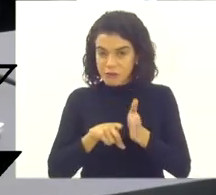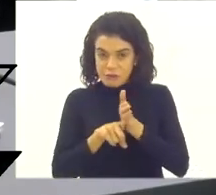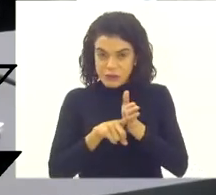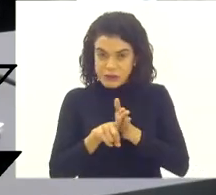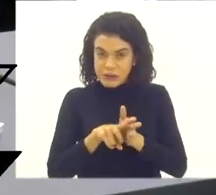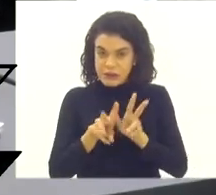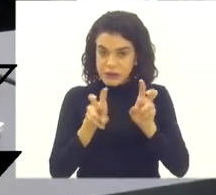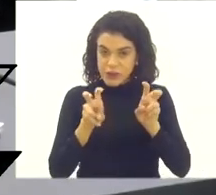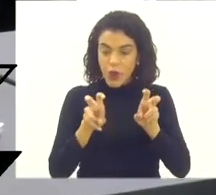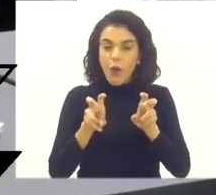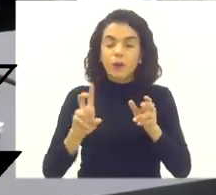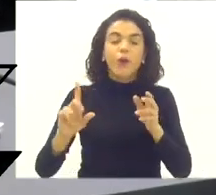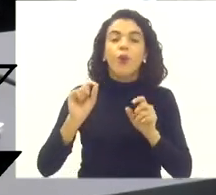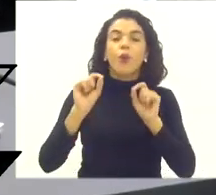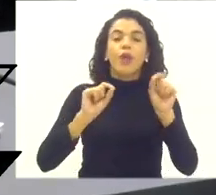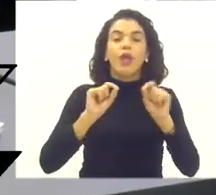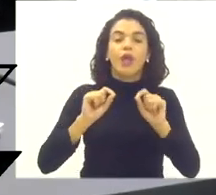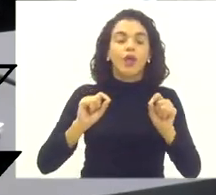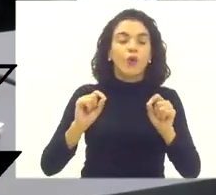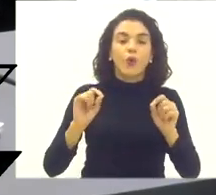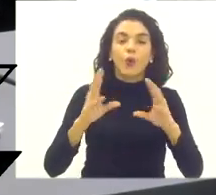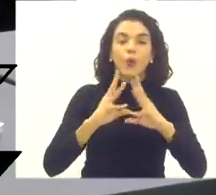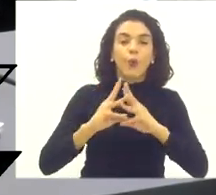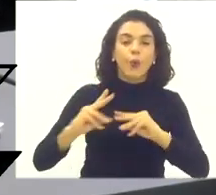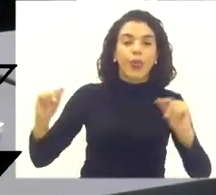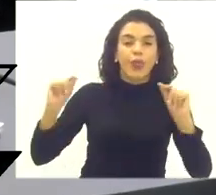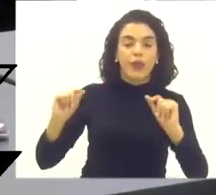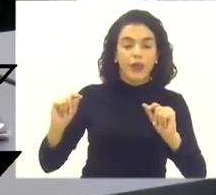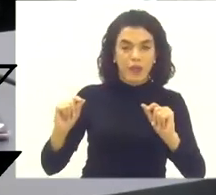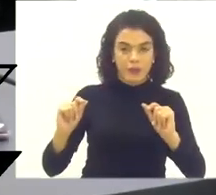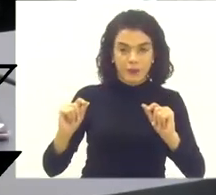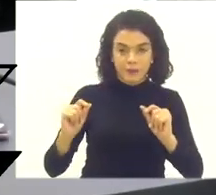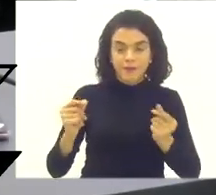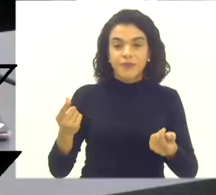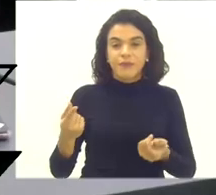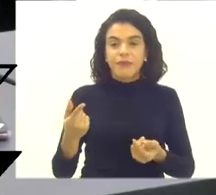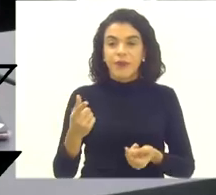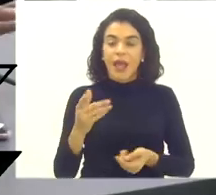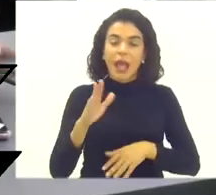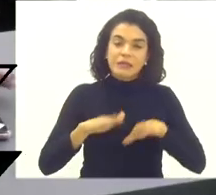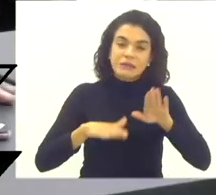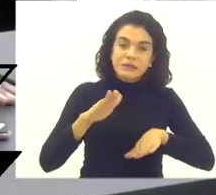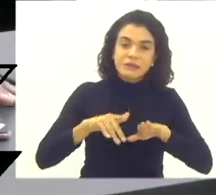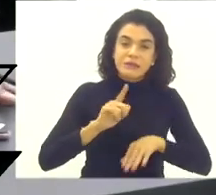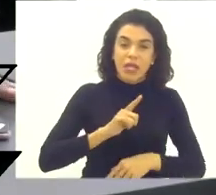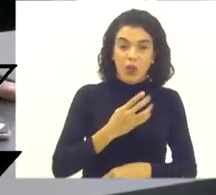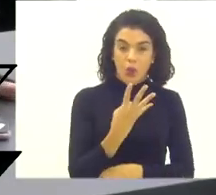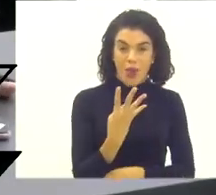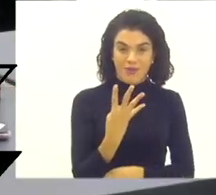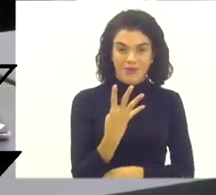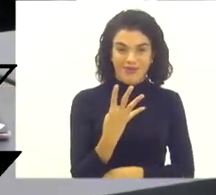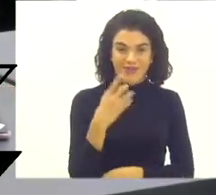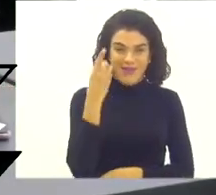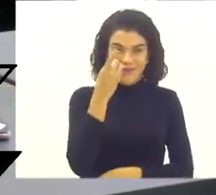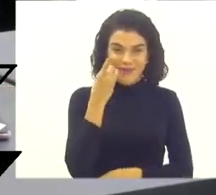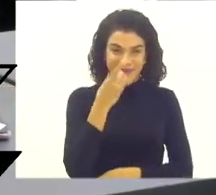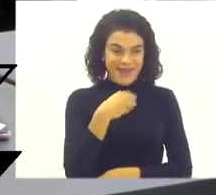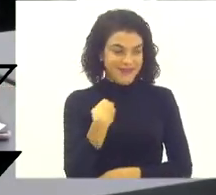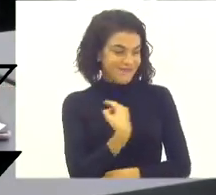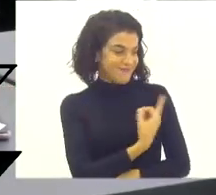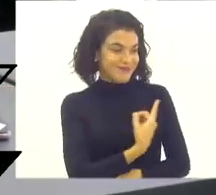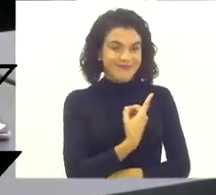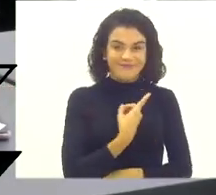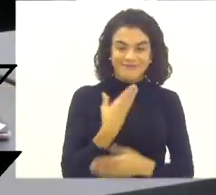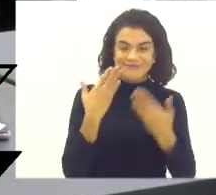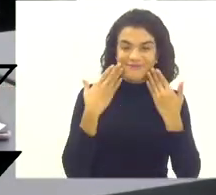sobre o apagamento porque é isso também nós e aqui eu falo né vejo tem quatro deputados para nós exemplificarmos